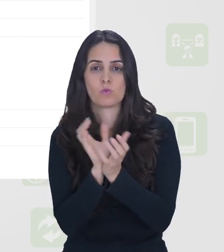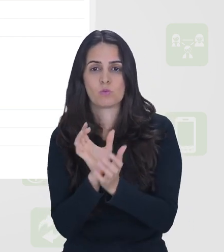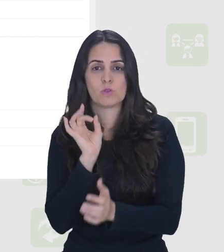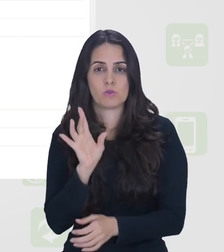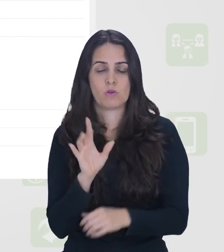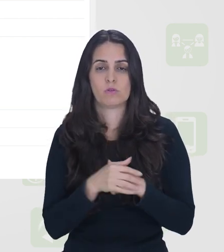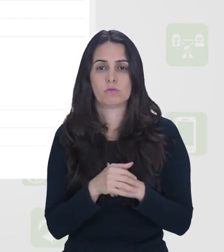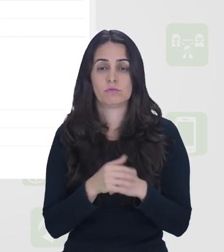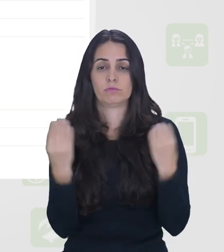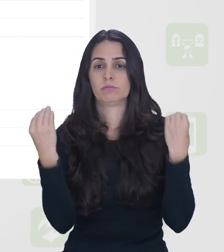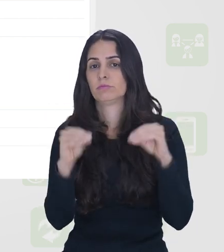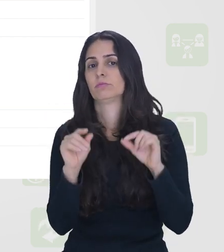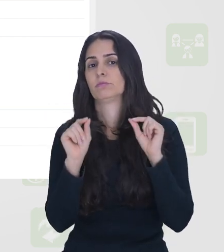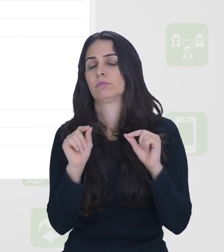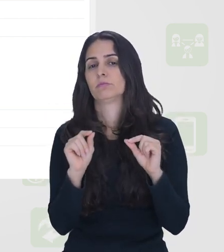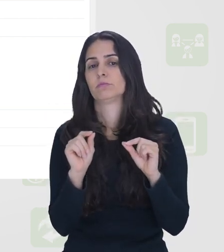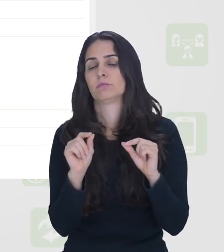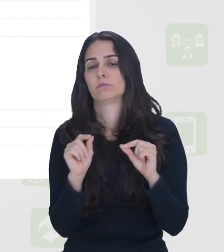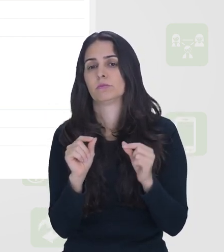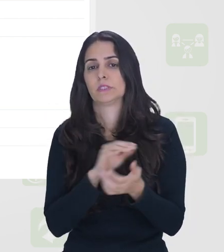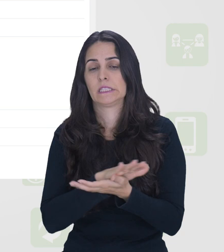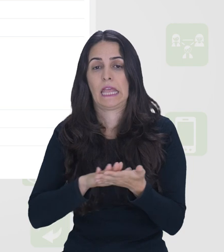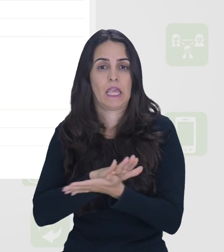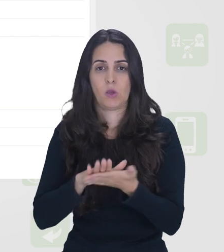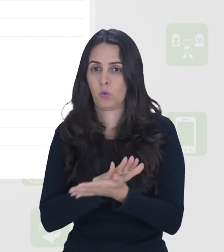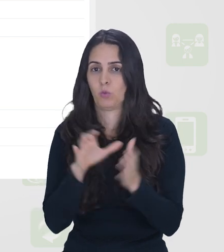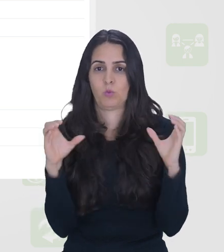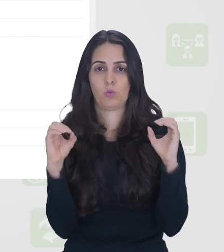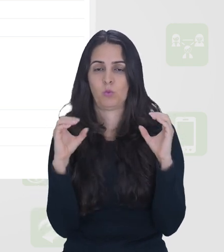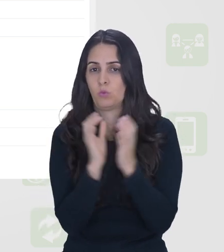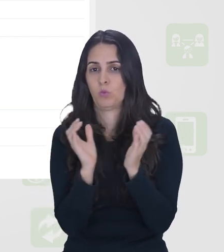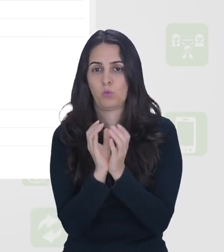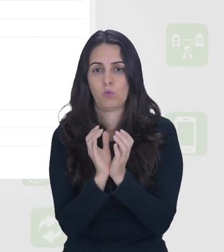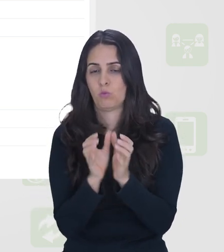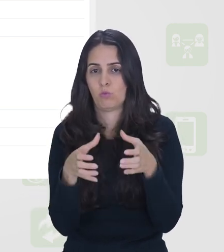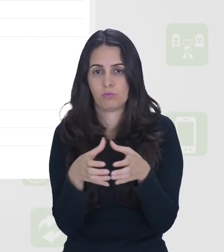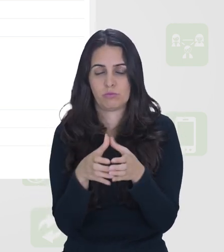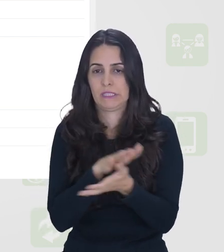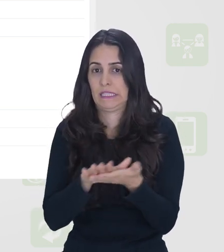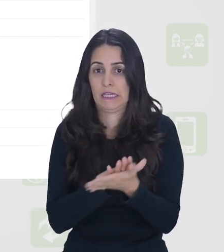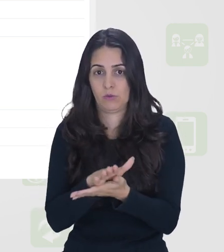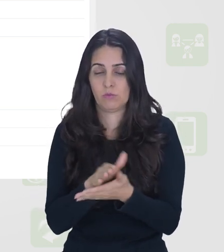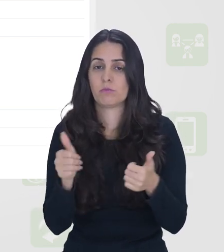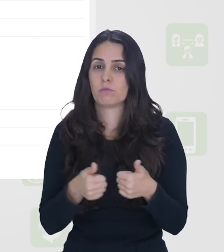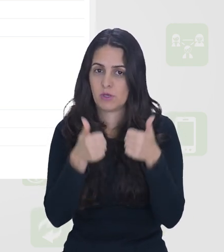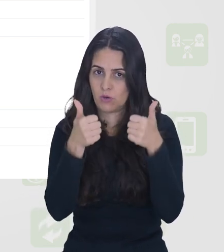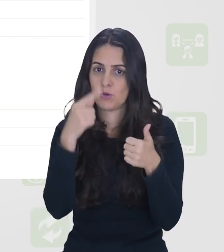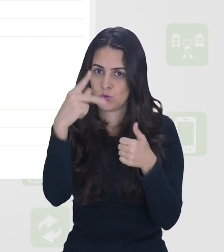uma turma você coloca sempre no modo nenhum grupo Tá bom isso vai